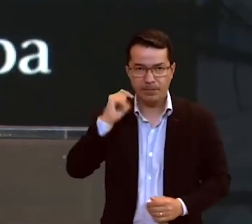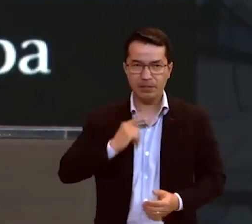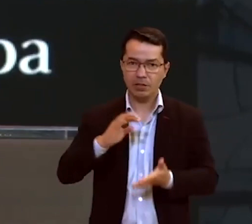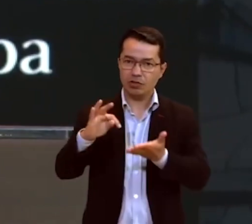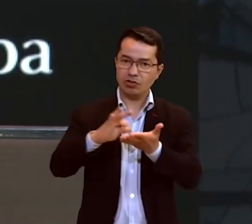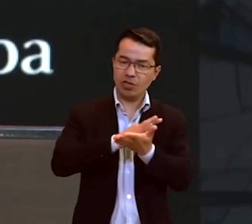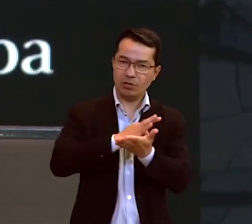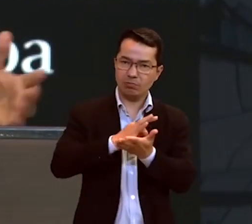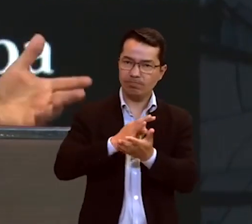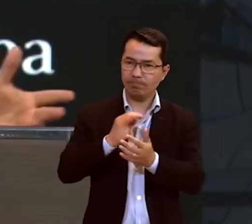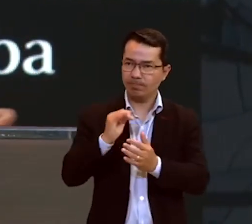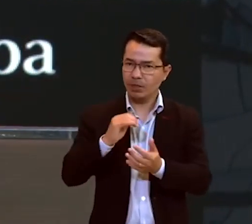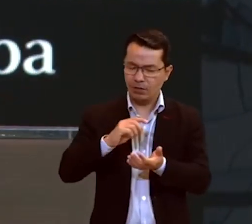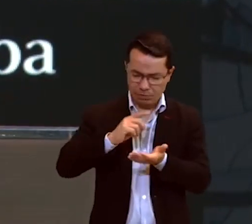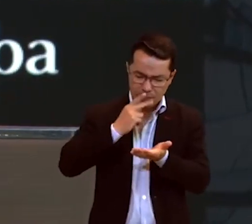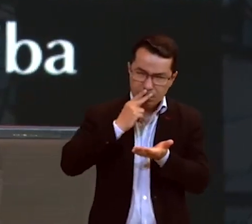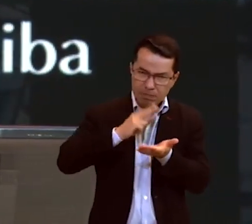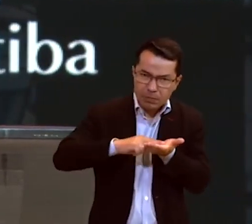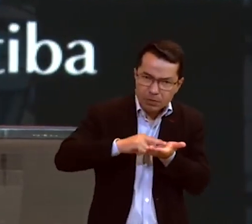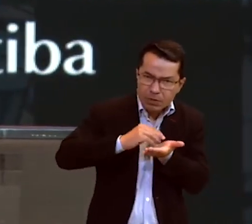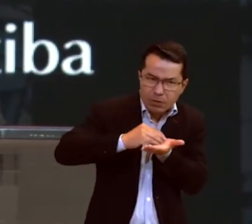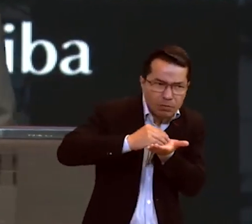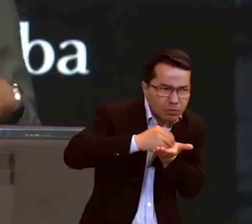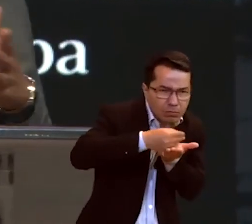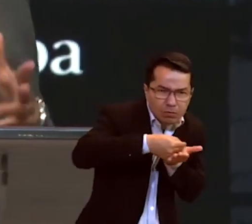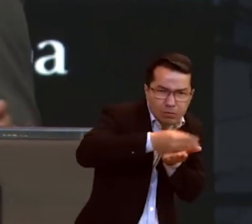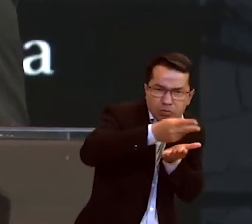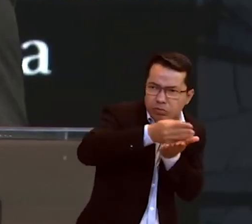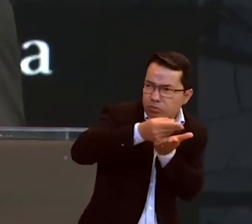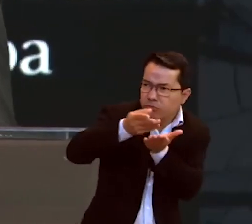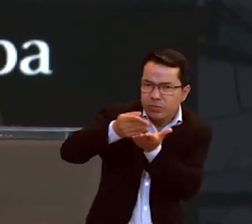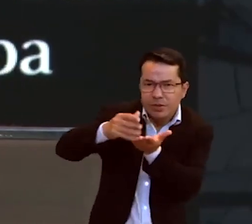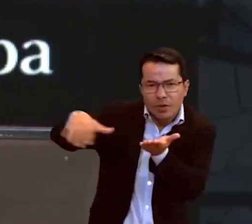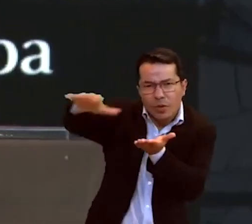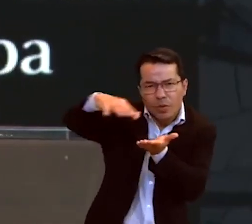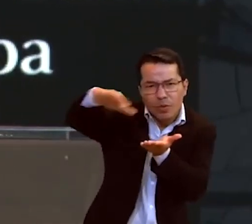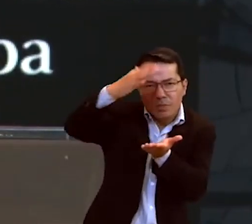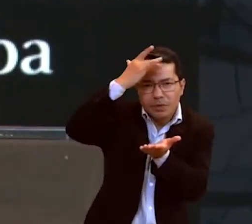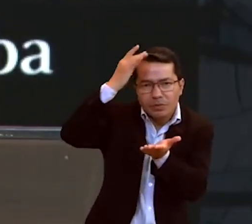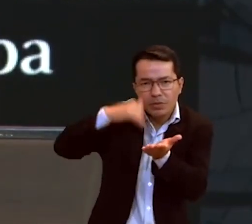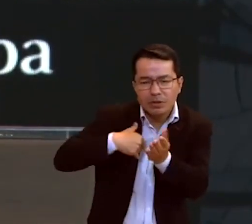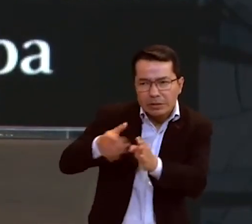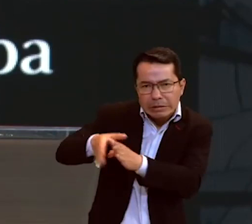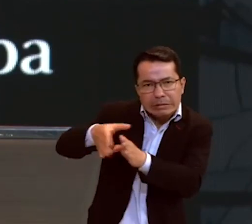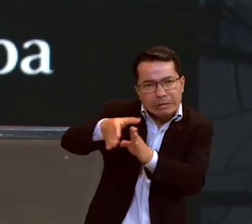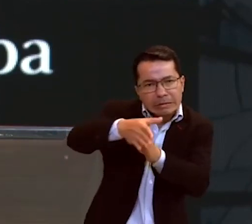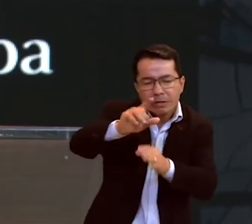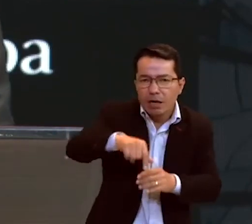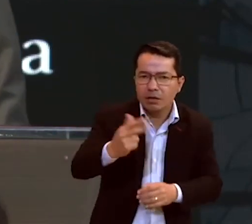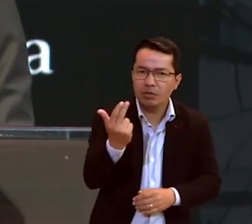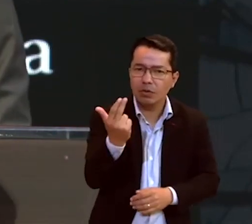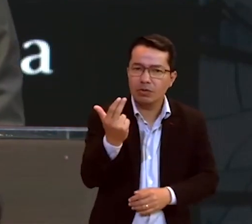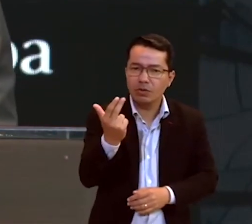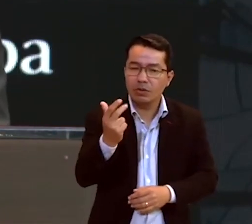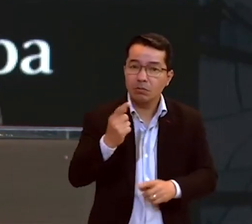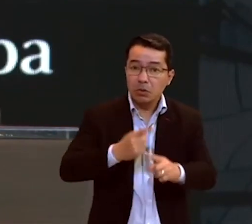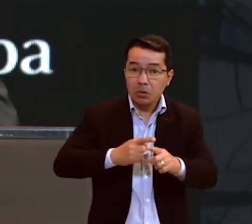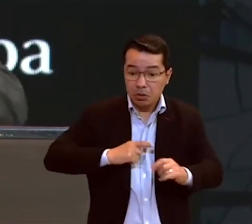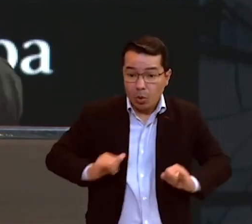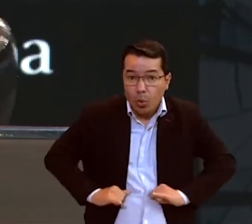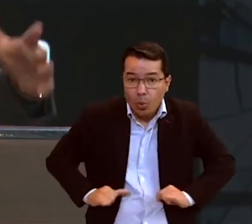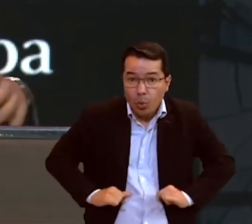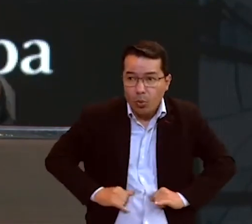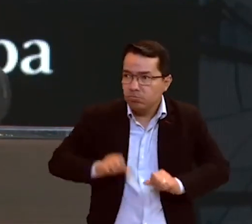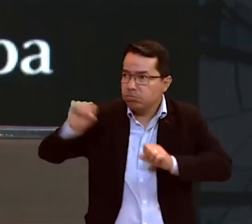estava passando por muitas dificuldades, por muitas provações, havia se dispersado por toda a região, e eles